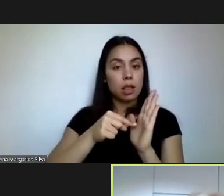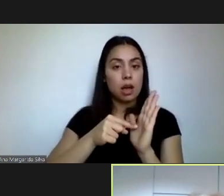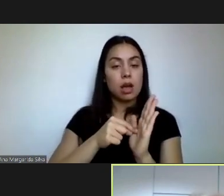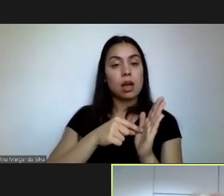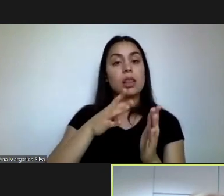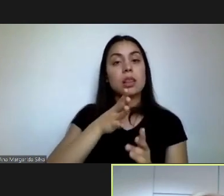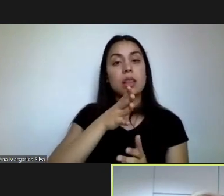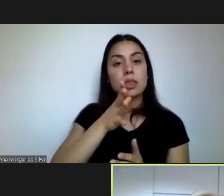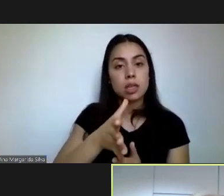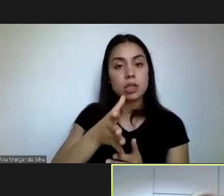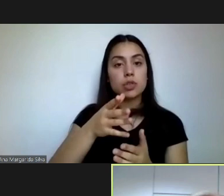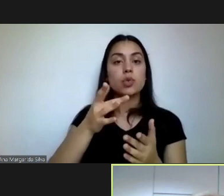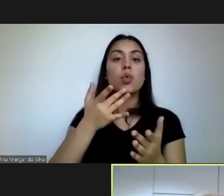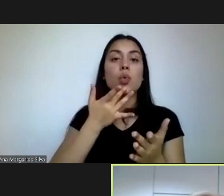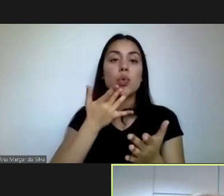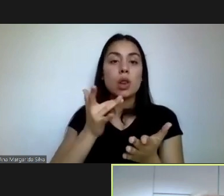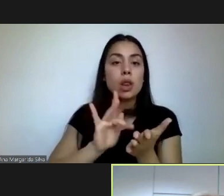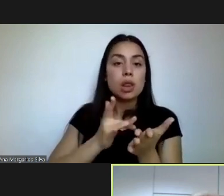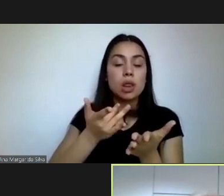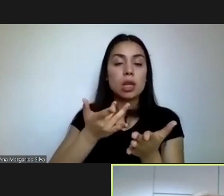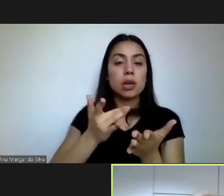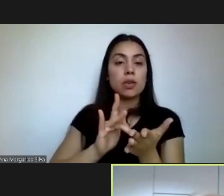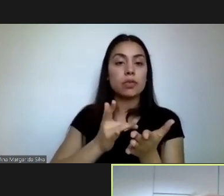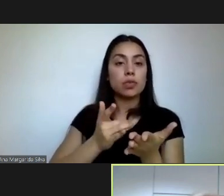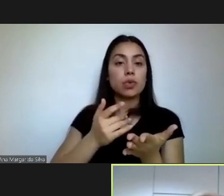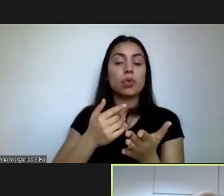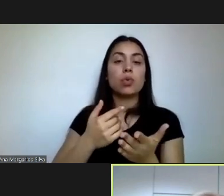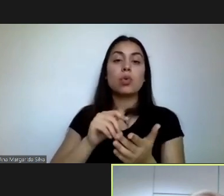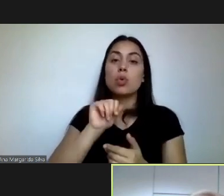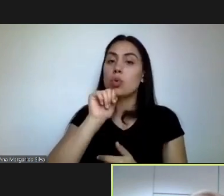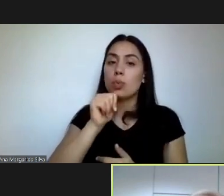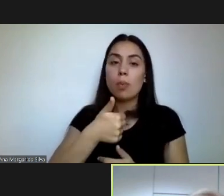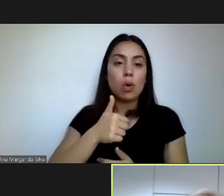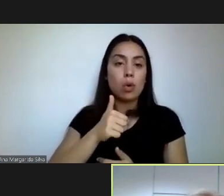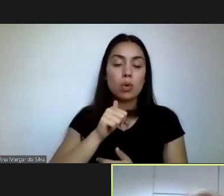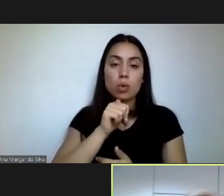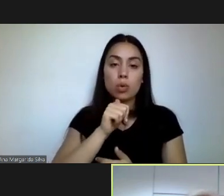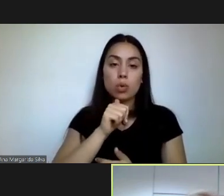pode conter, o manual não pode conter nenhuma